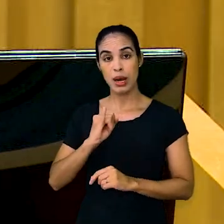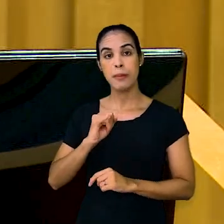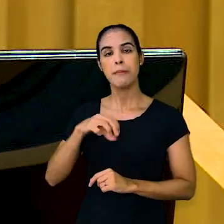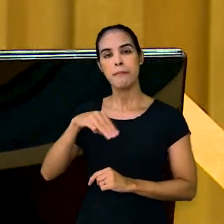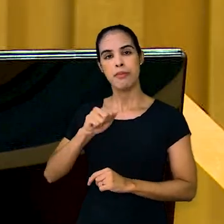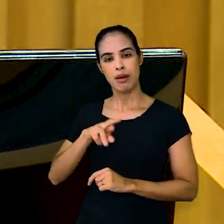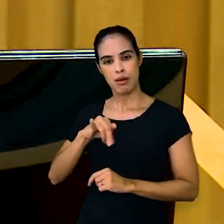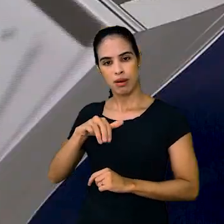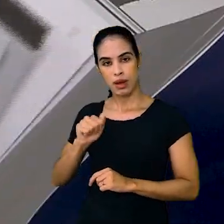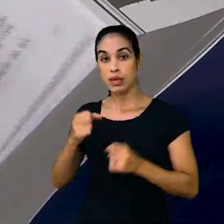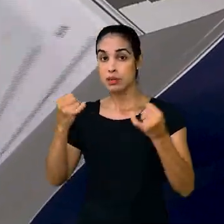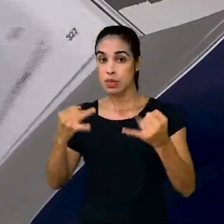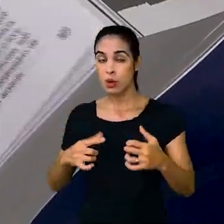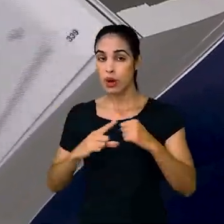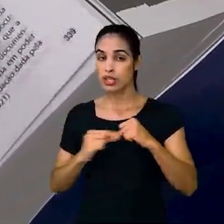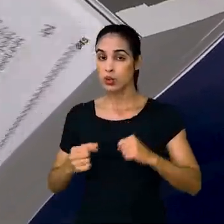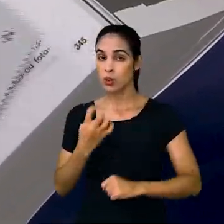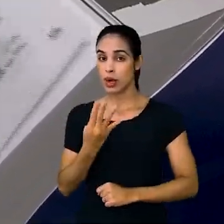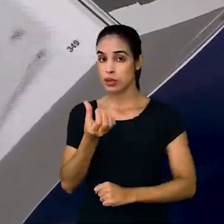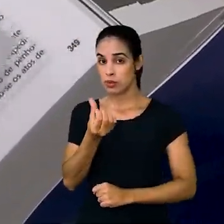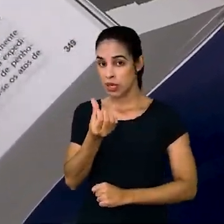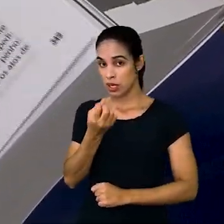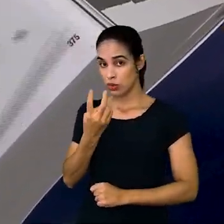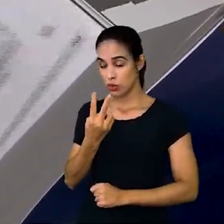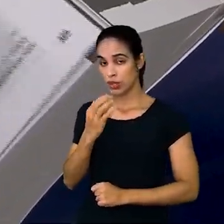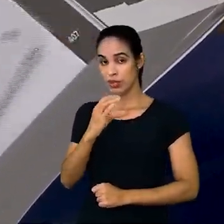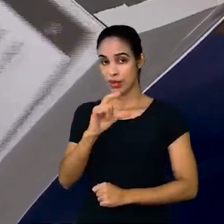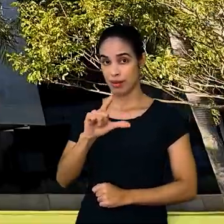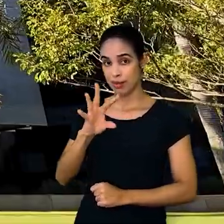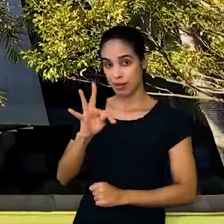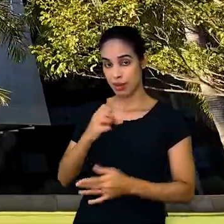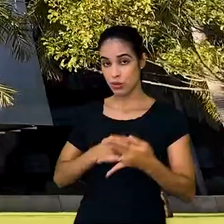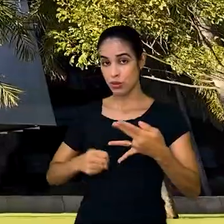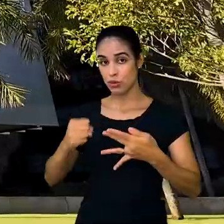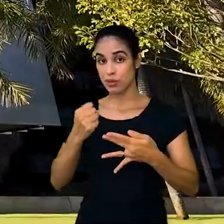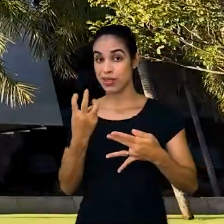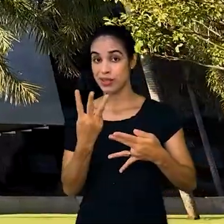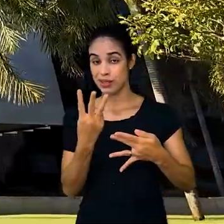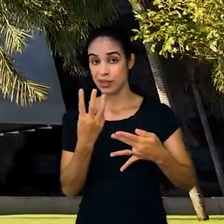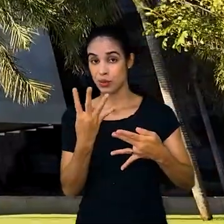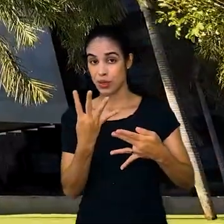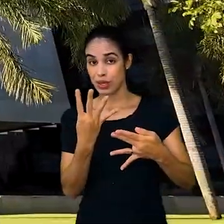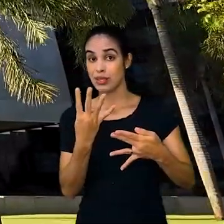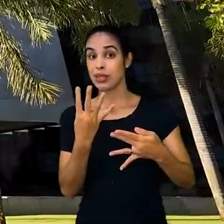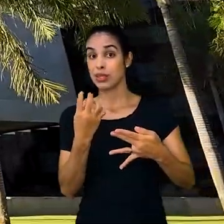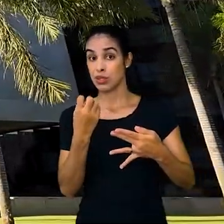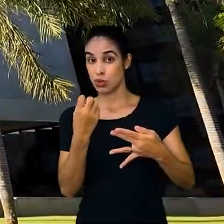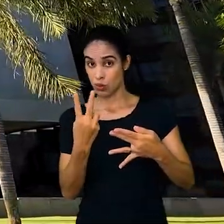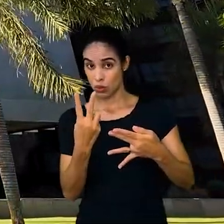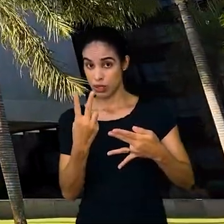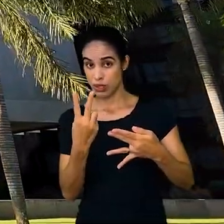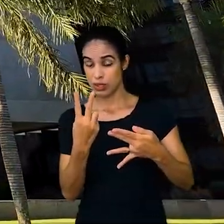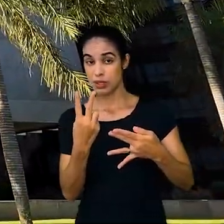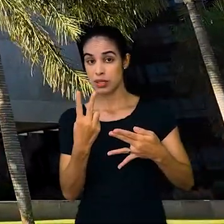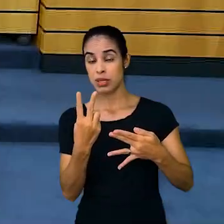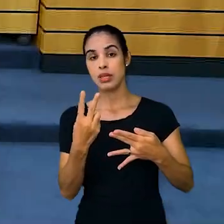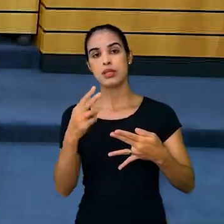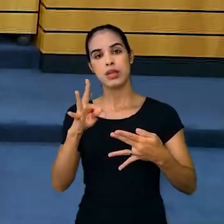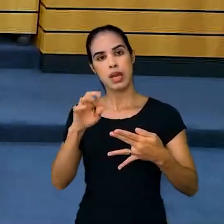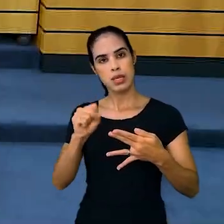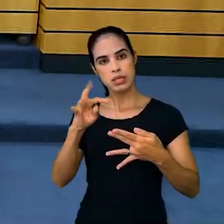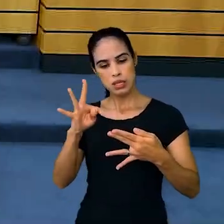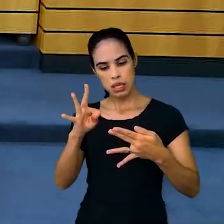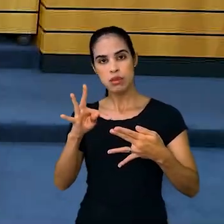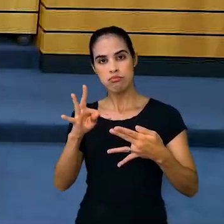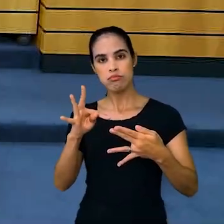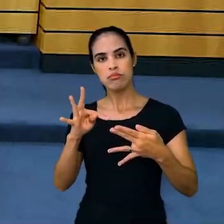está amparado pelo artigo 462 da CLT e pela súmula 342 do TST.